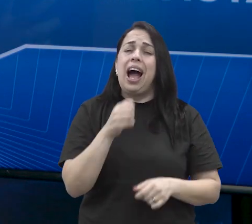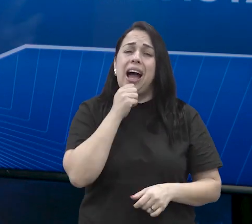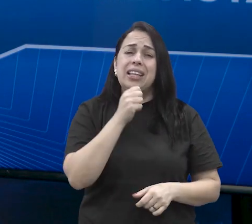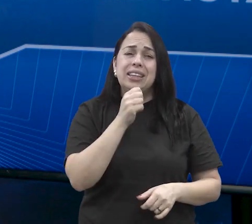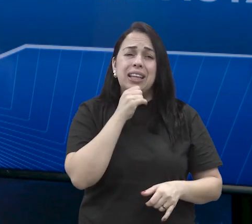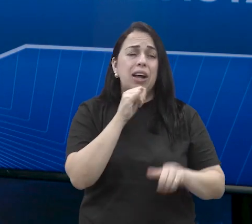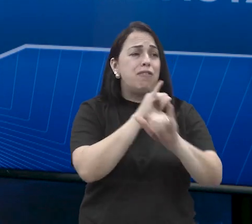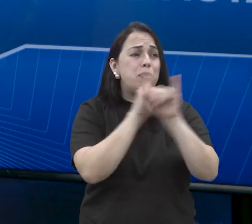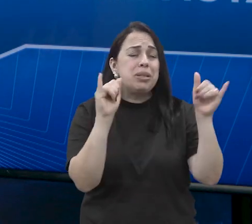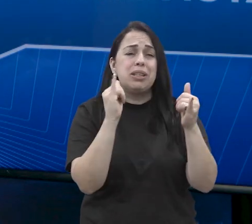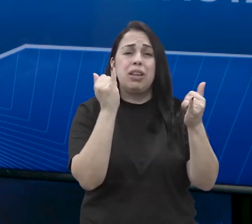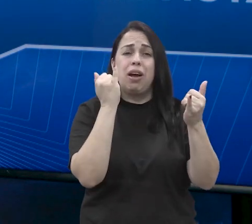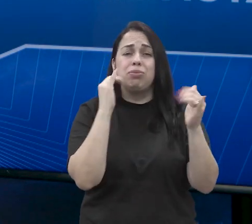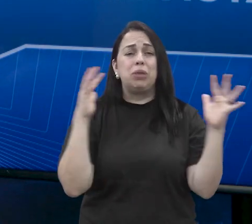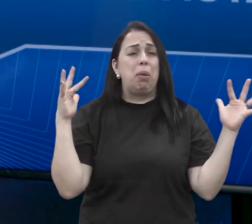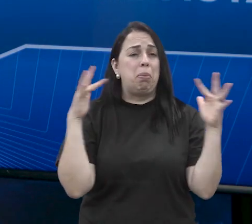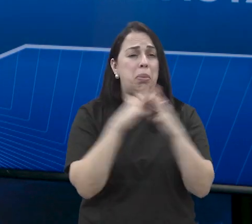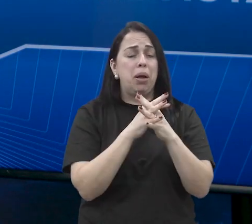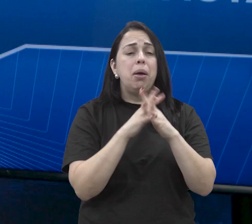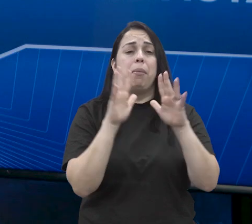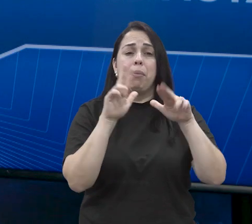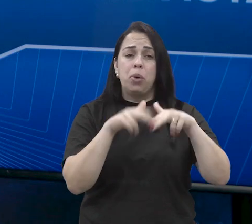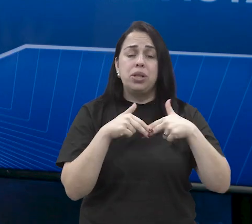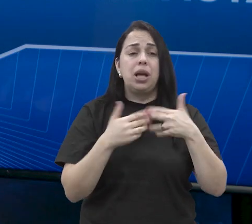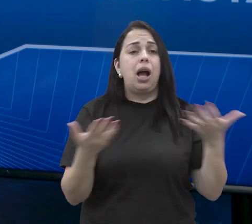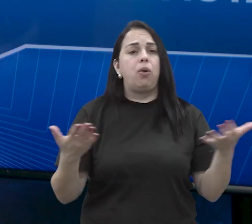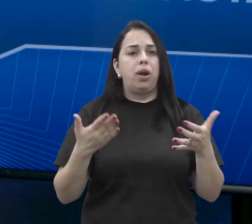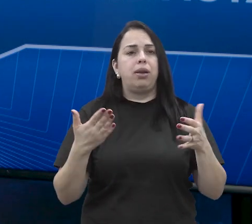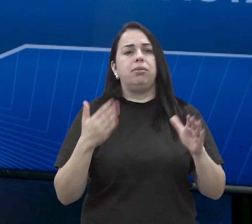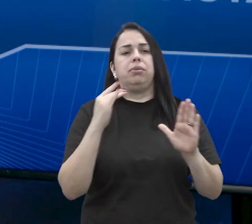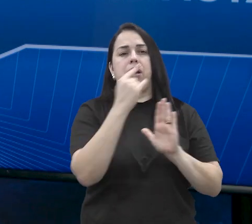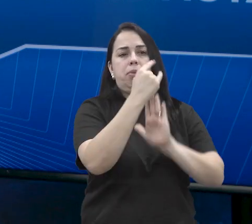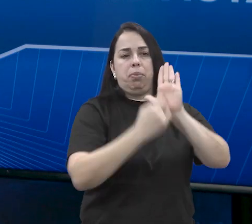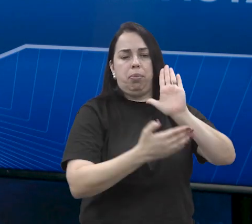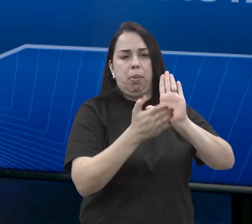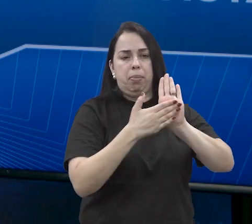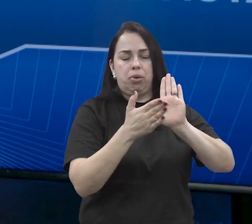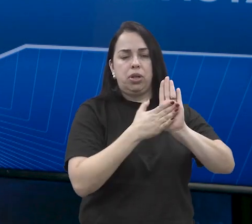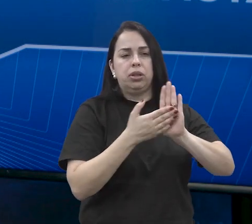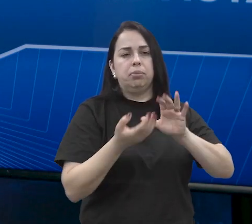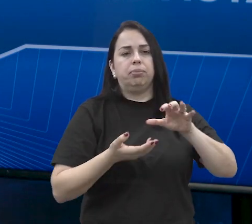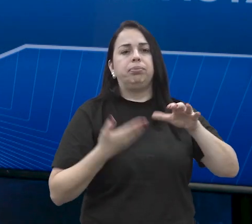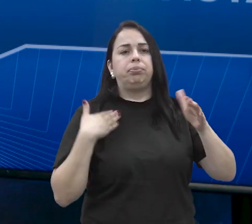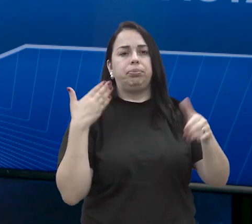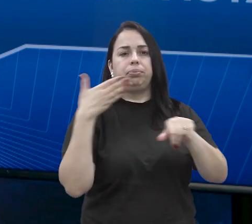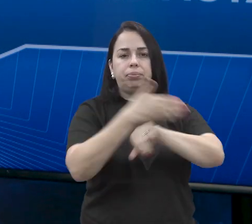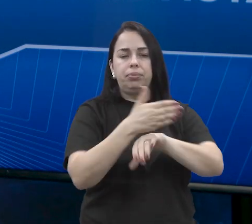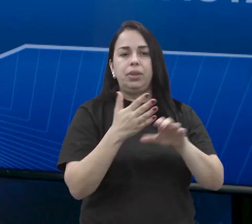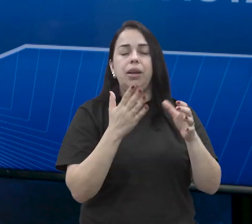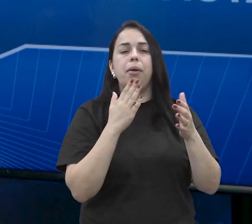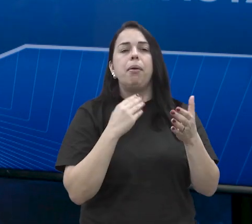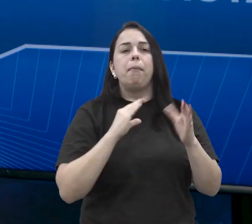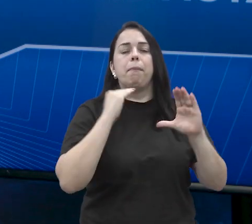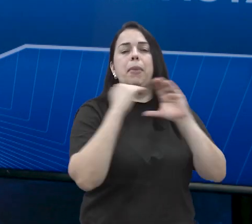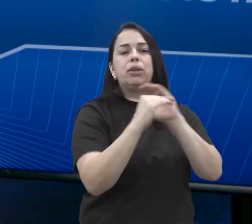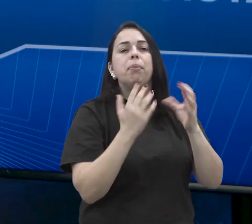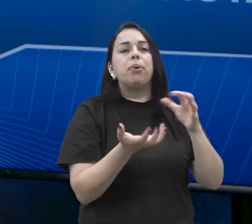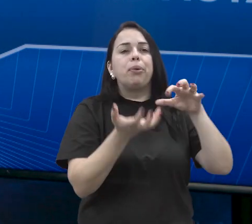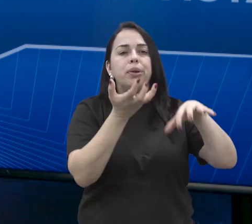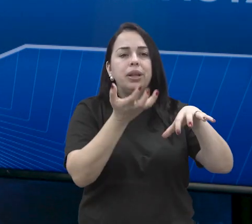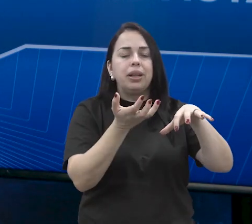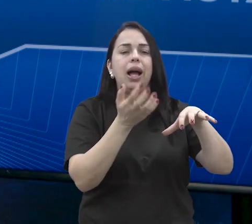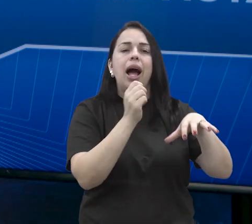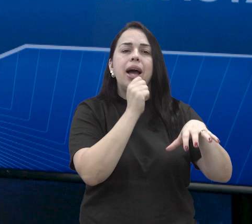confusa. Tanto que agora que estão mandando para o Congresso, para uma análise, para aprovação, ou seja, são medidas que ainda vão andar